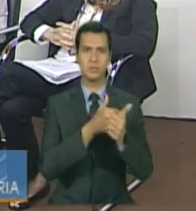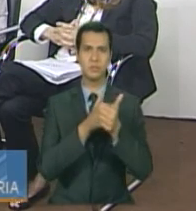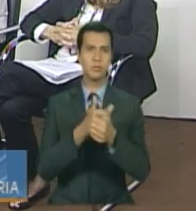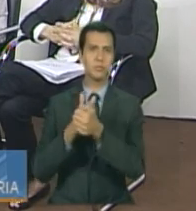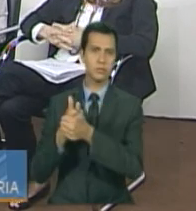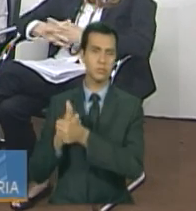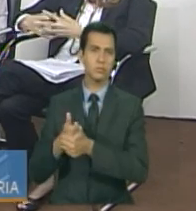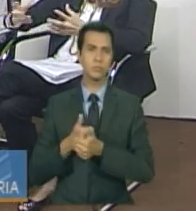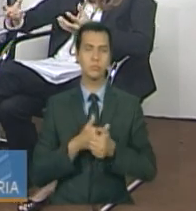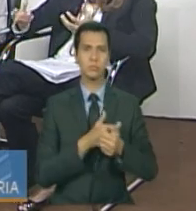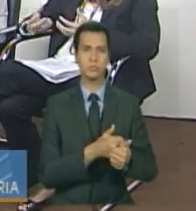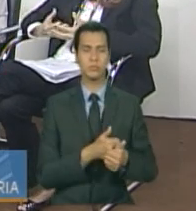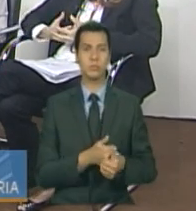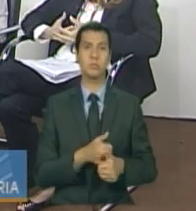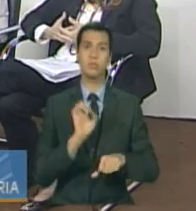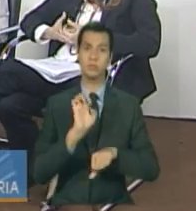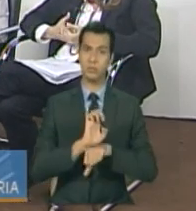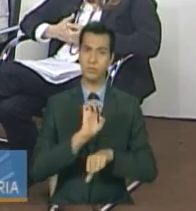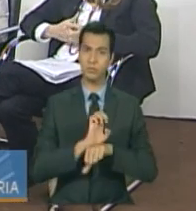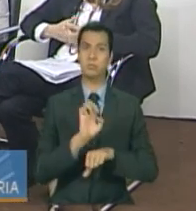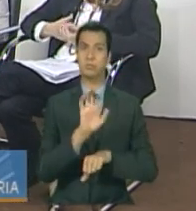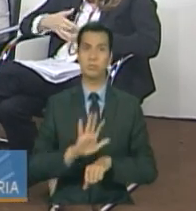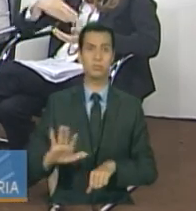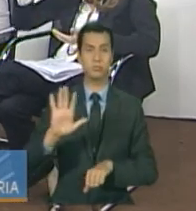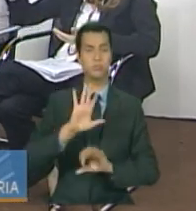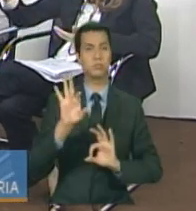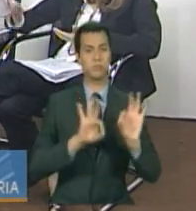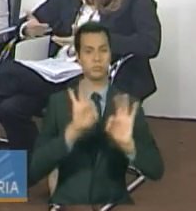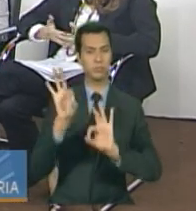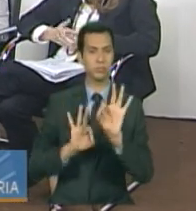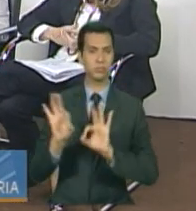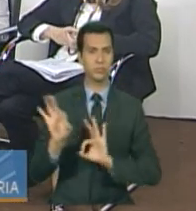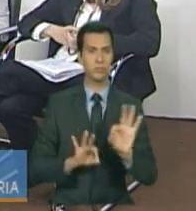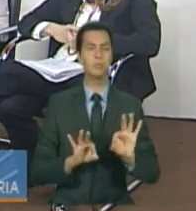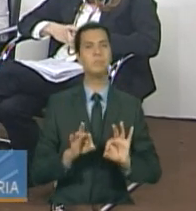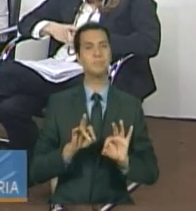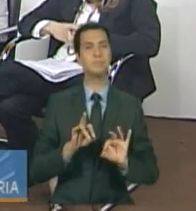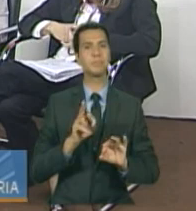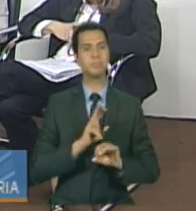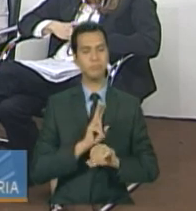do serviço, o estado se organiza para fazer o acompanhamento